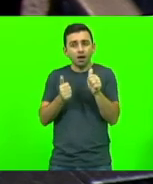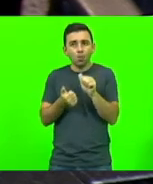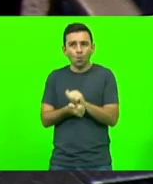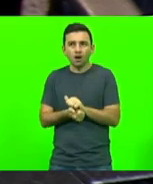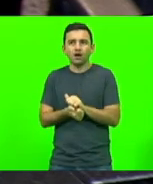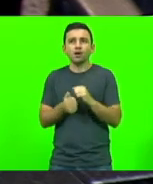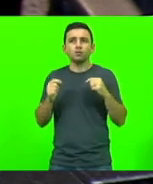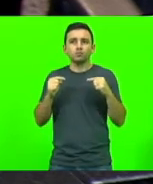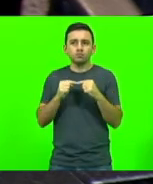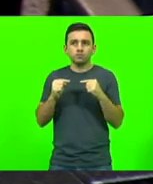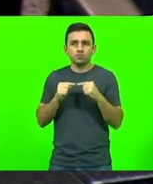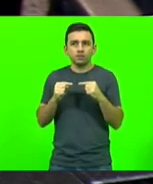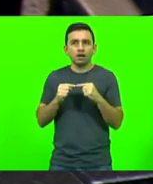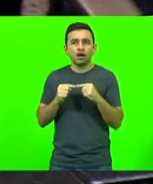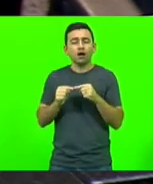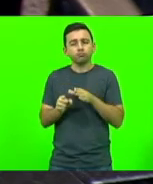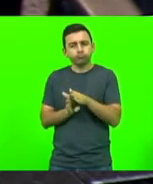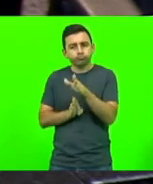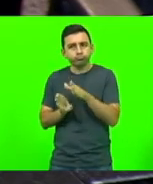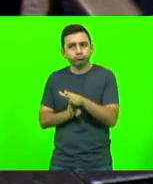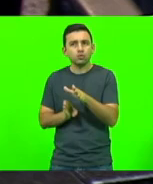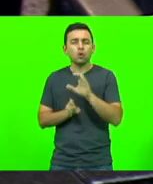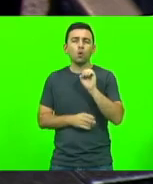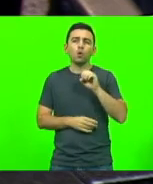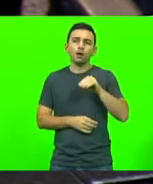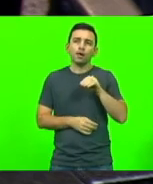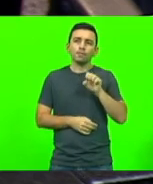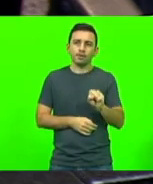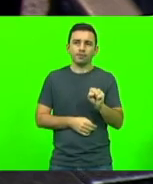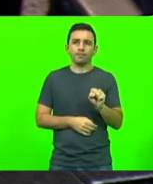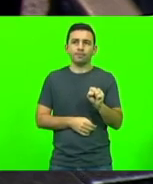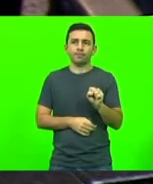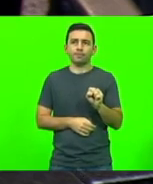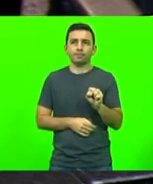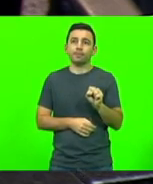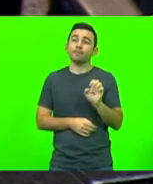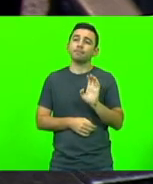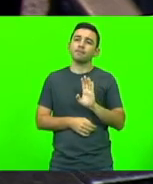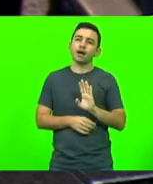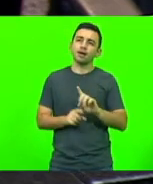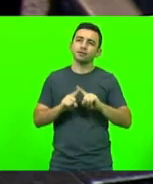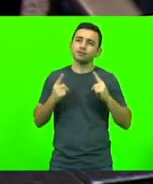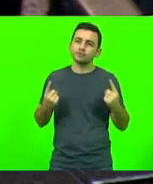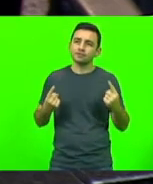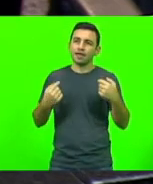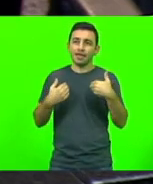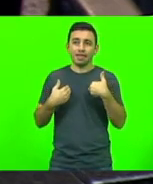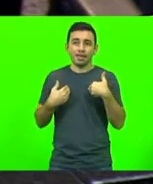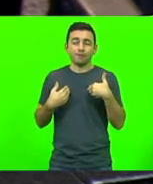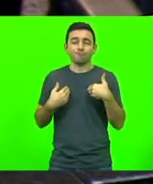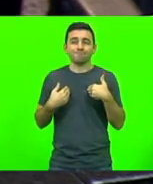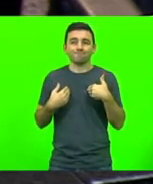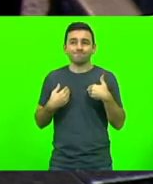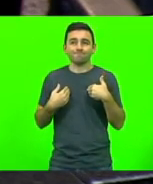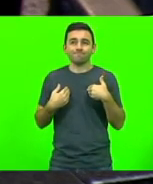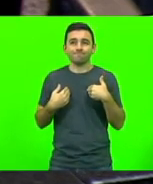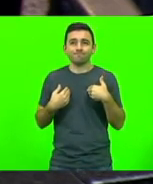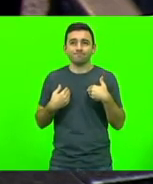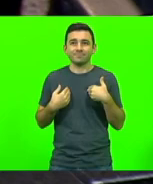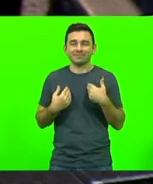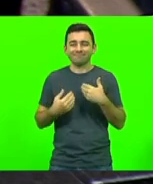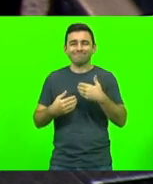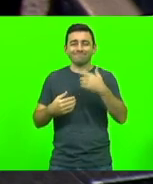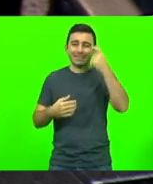que recomenda a OMS. Mas, como eu sou cético com essa